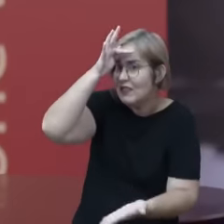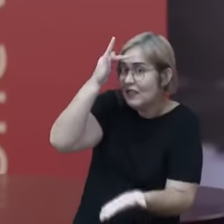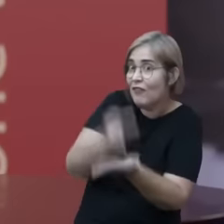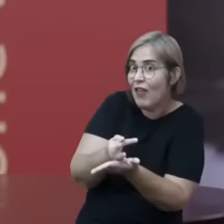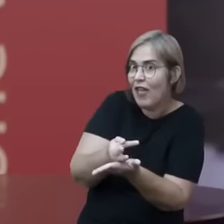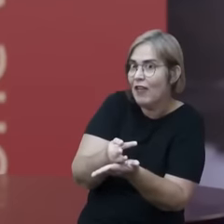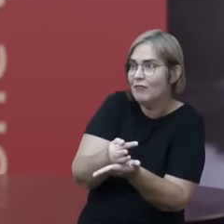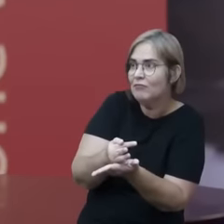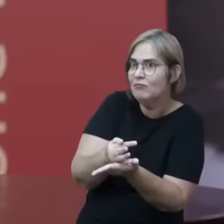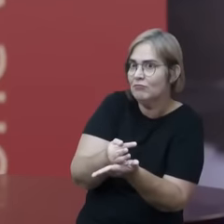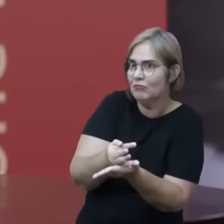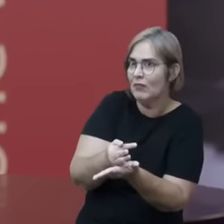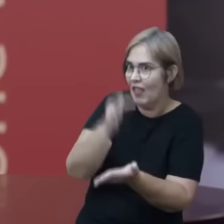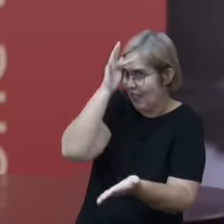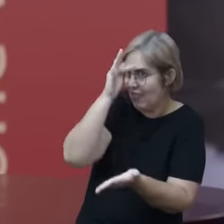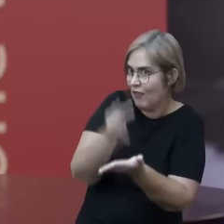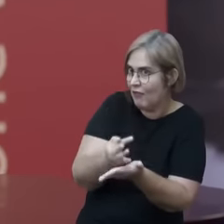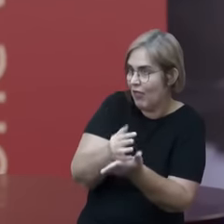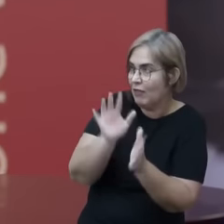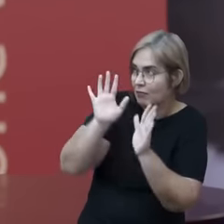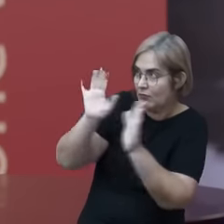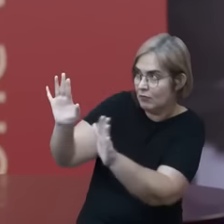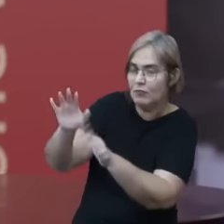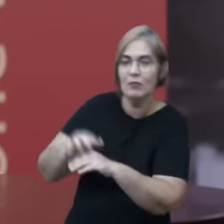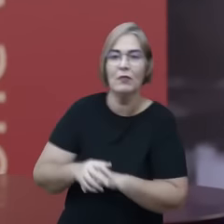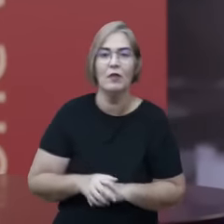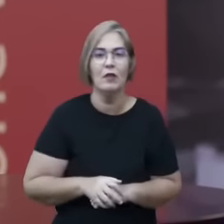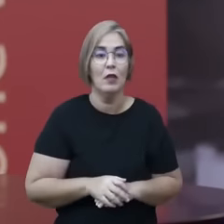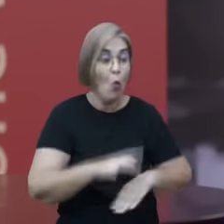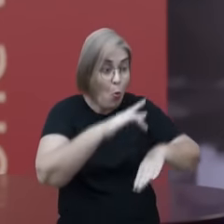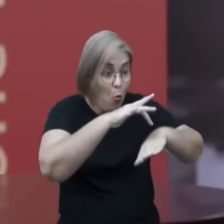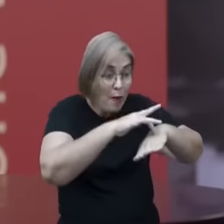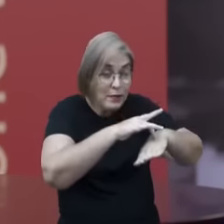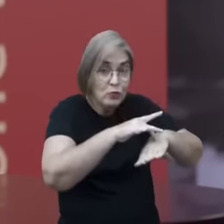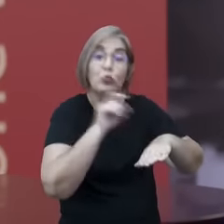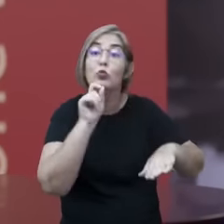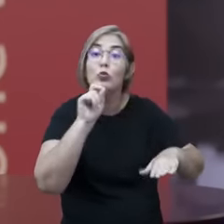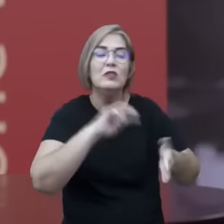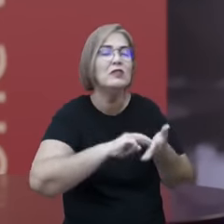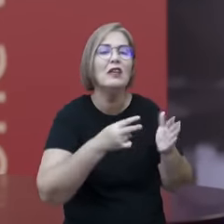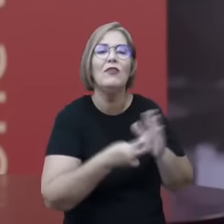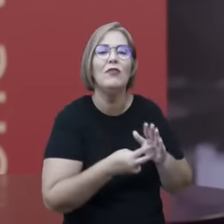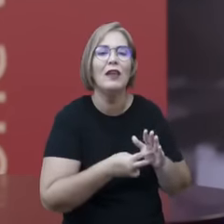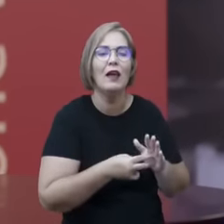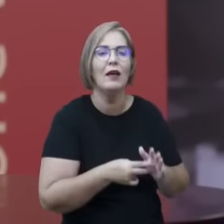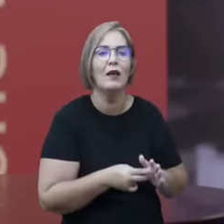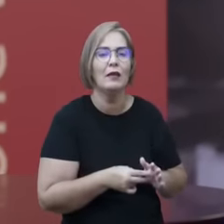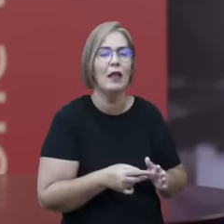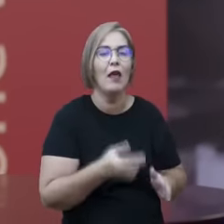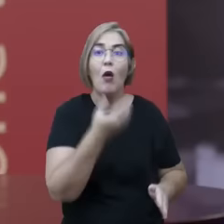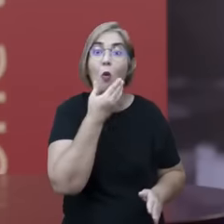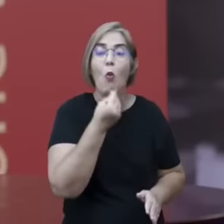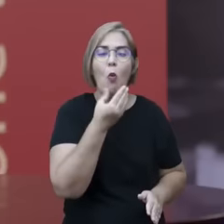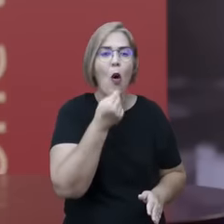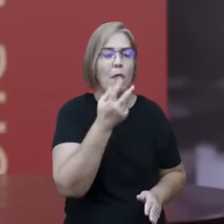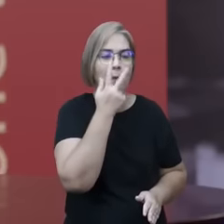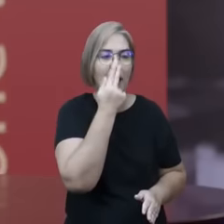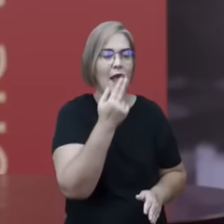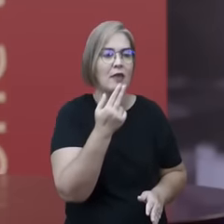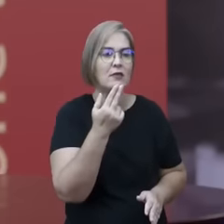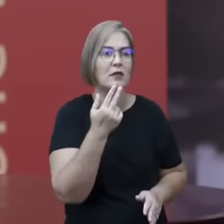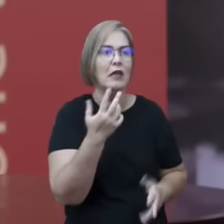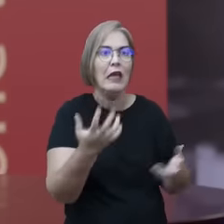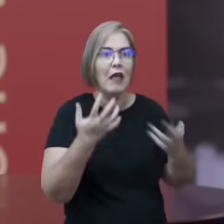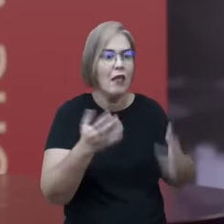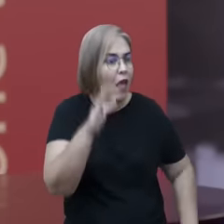Cami fala que é necessário dar o salto de um absurdo. E é precisamente o homem é Abraão é outra figura